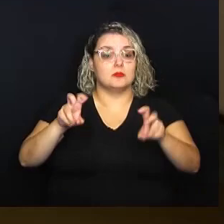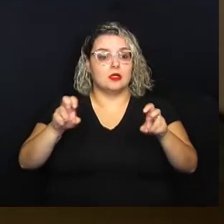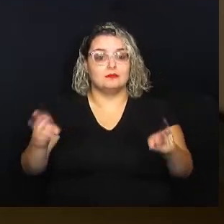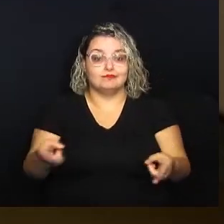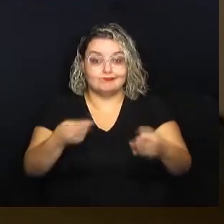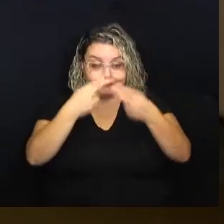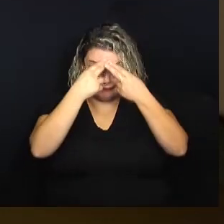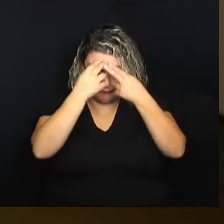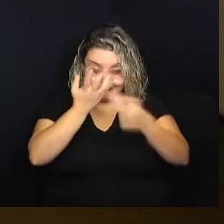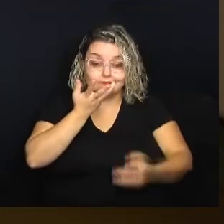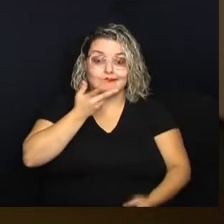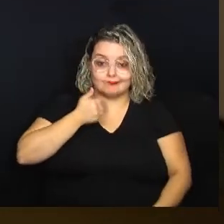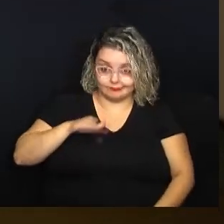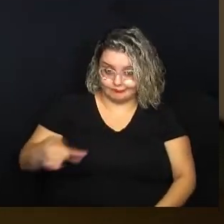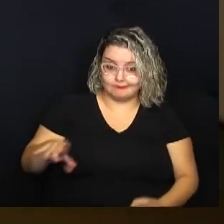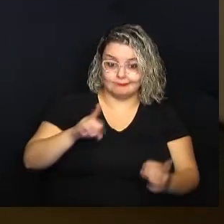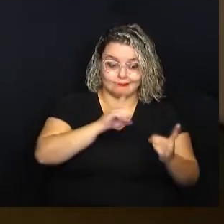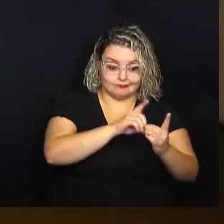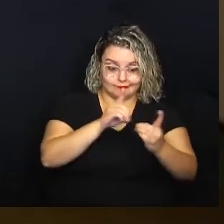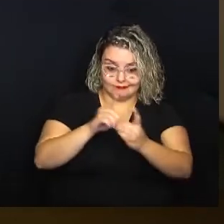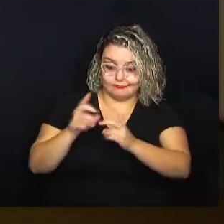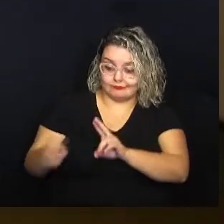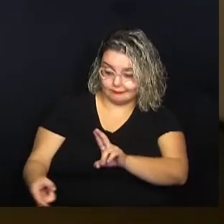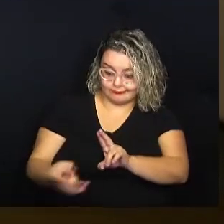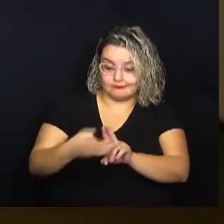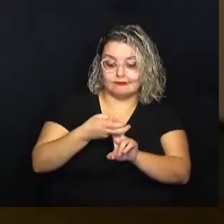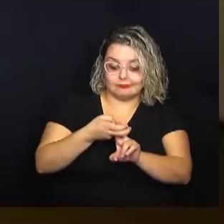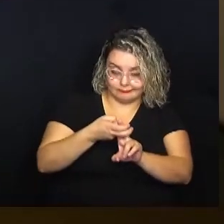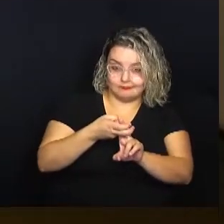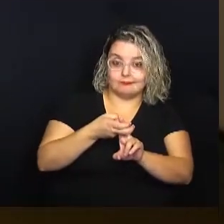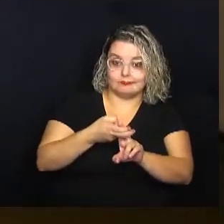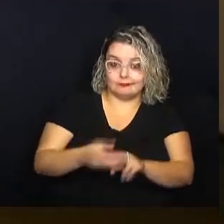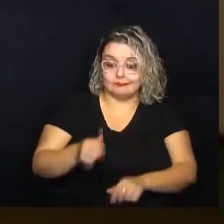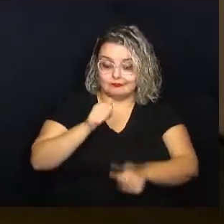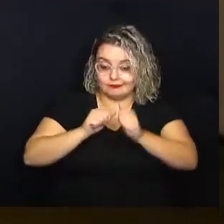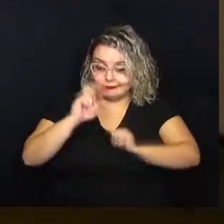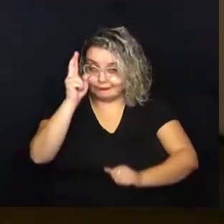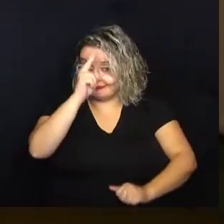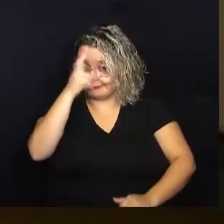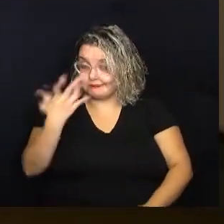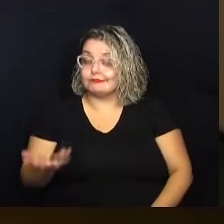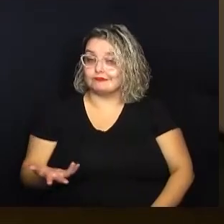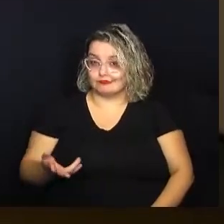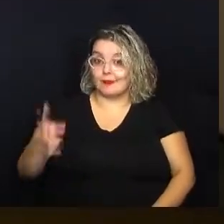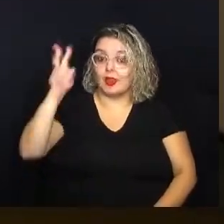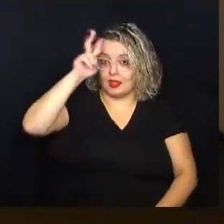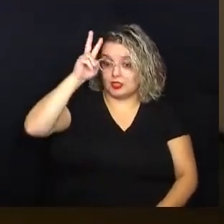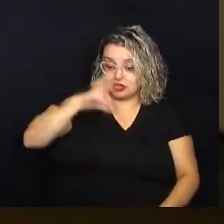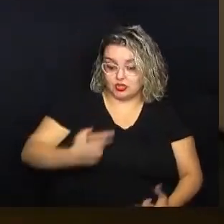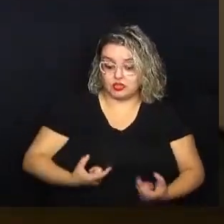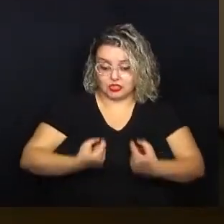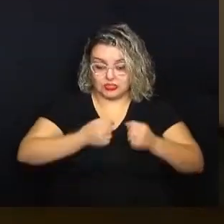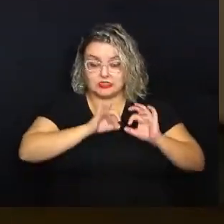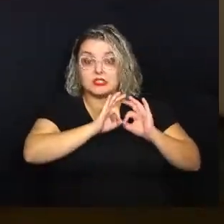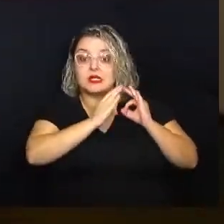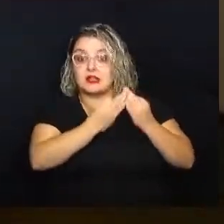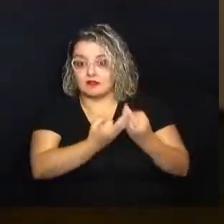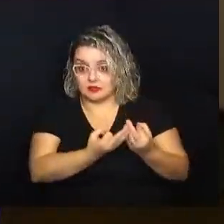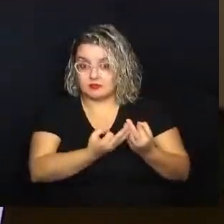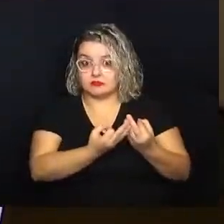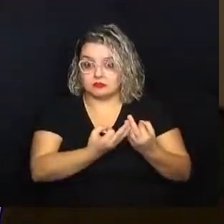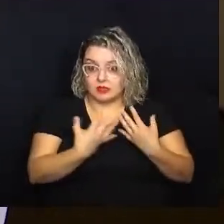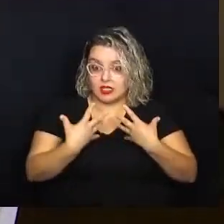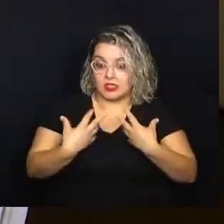temas como traumas na infância, atendimento no Sistema Único de Saúde, alcoolismo, histórico de câncer na